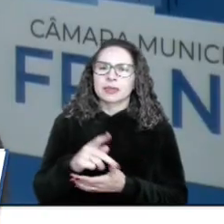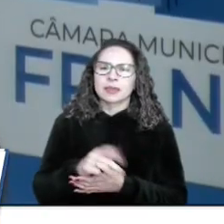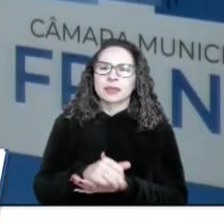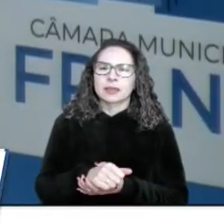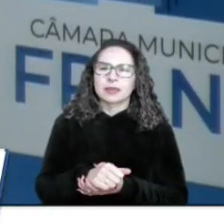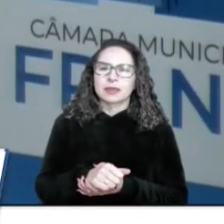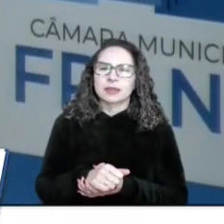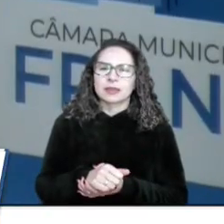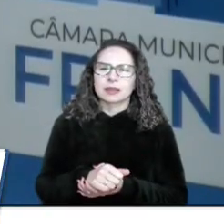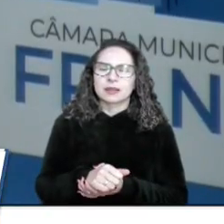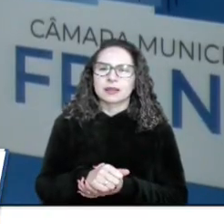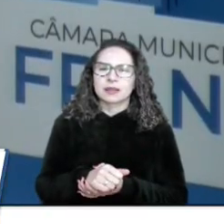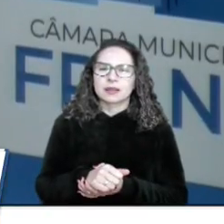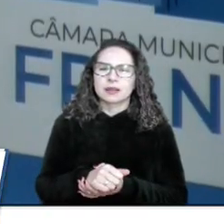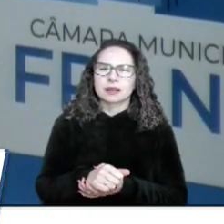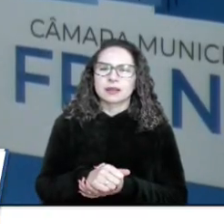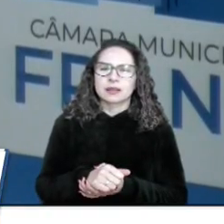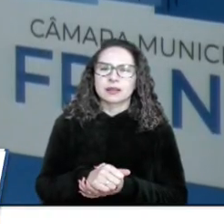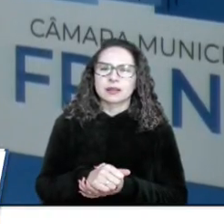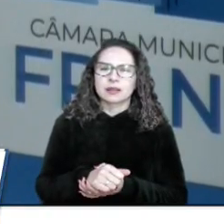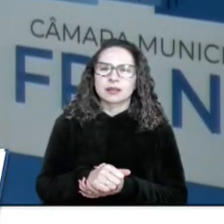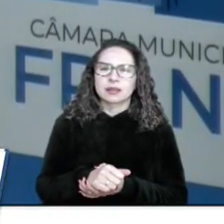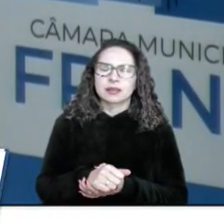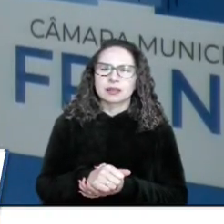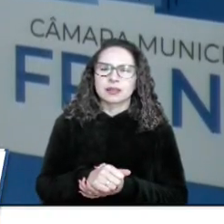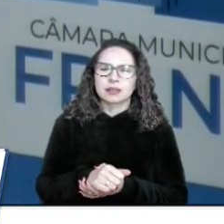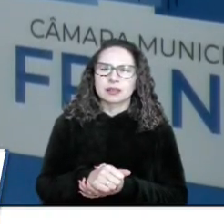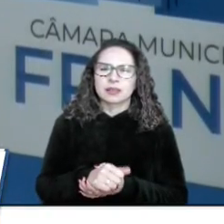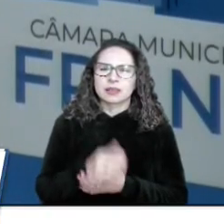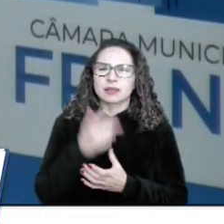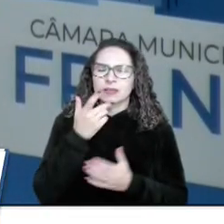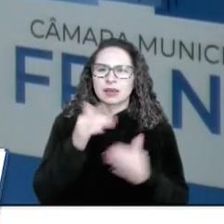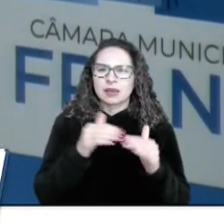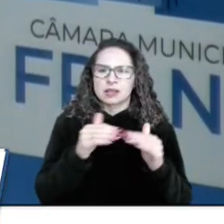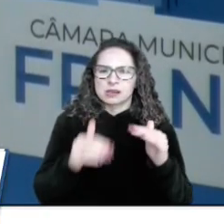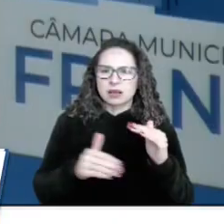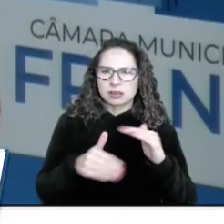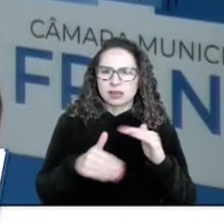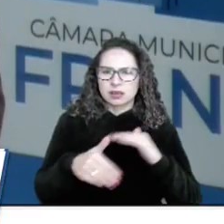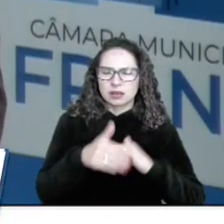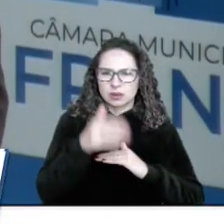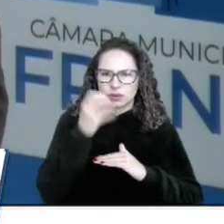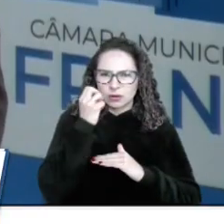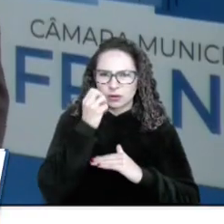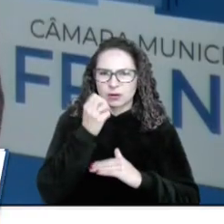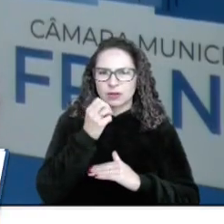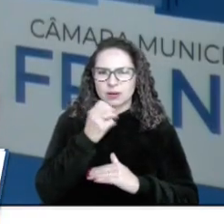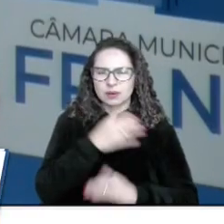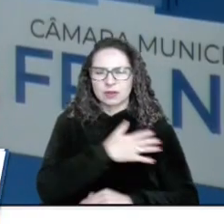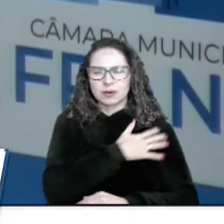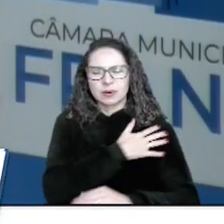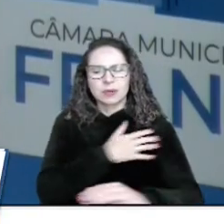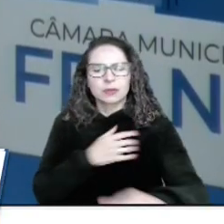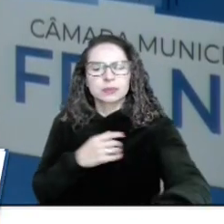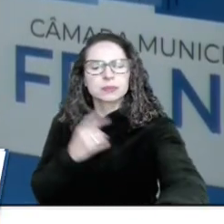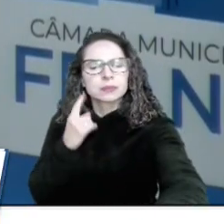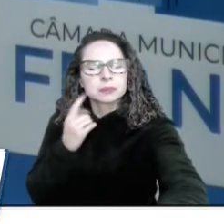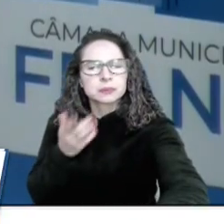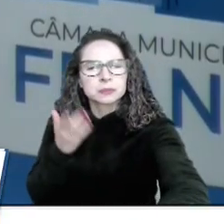quando a gente vê falar de moradores de rua, veja aqui o Coronel Gordon, muito bom receber em nossa casa,